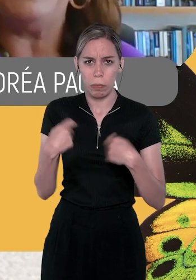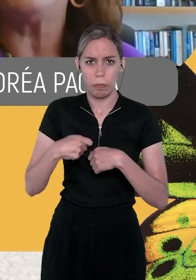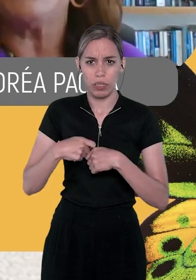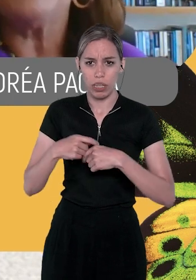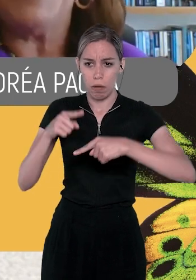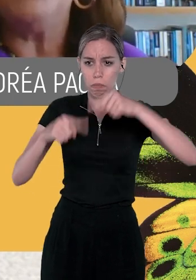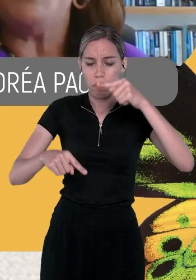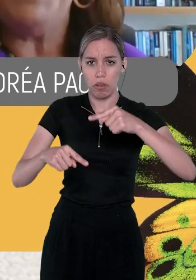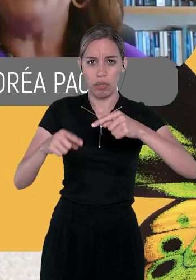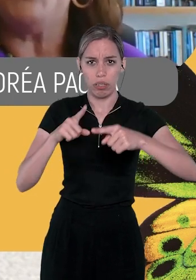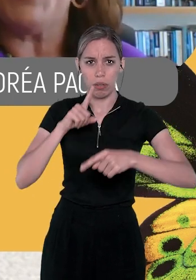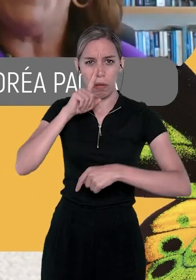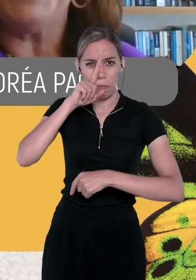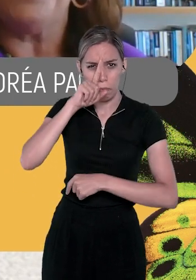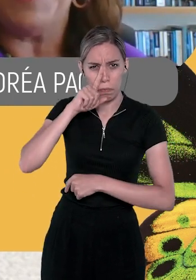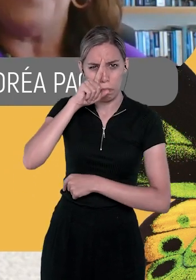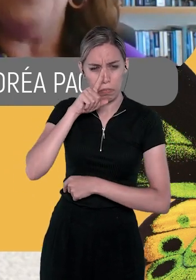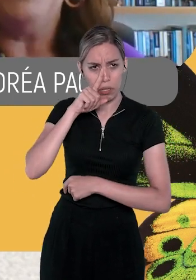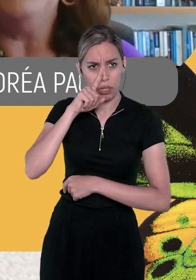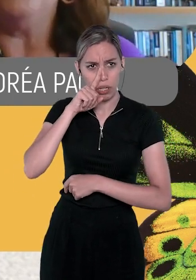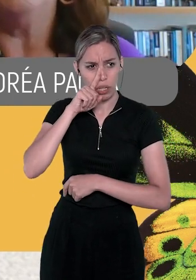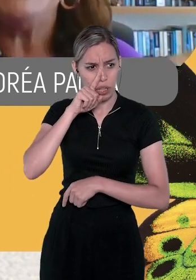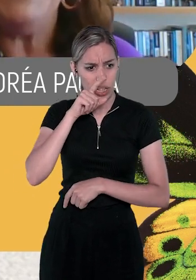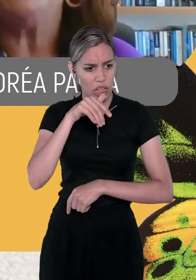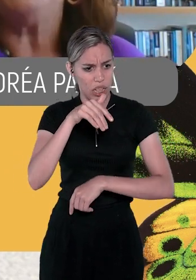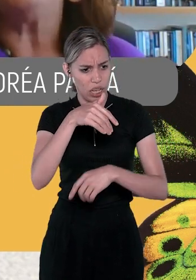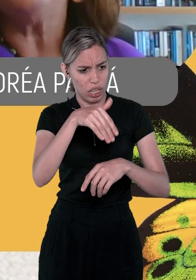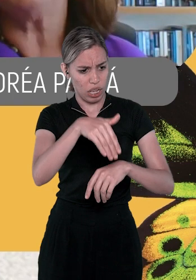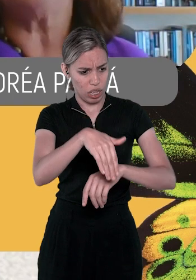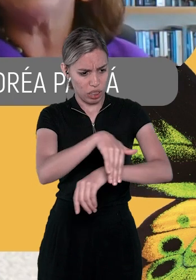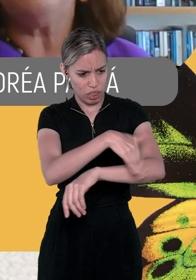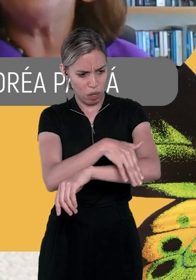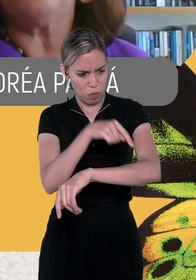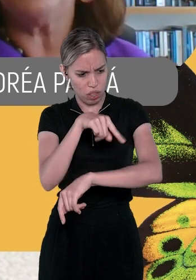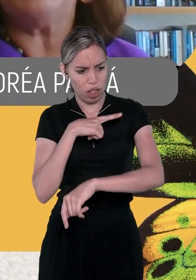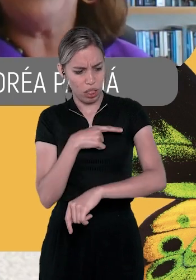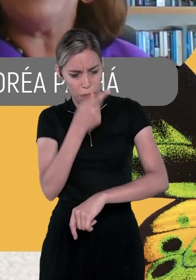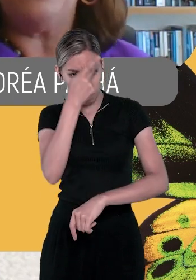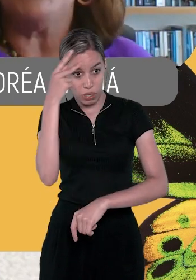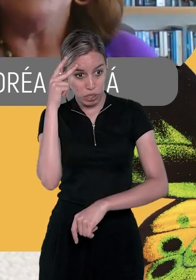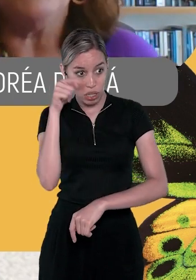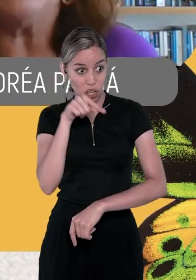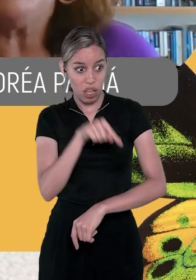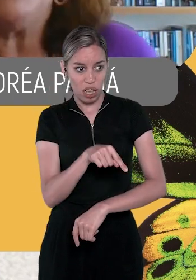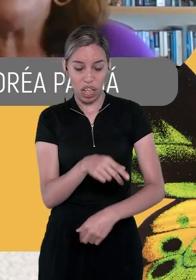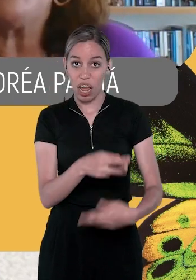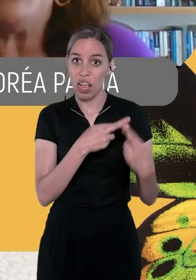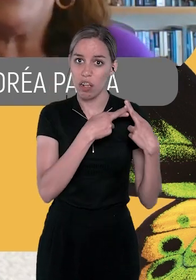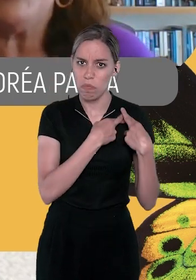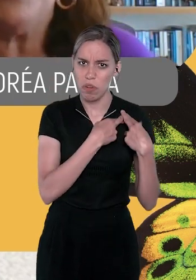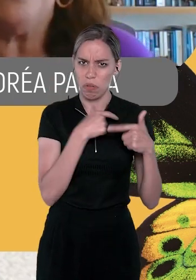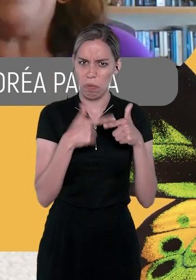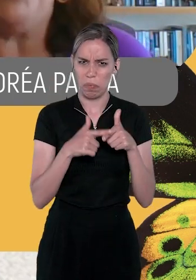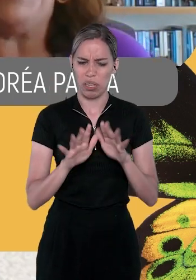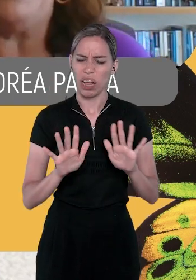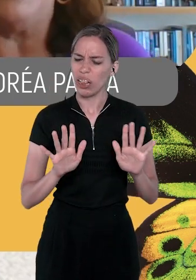da reação daqueles meninos que estão na rua como se eles fossem os responsáveis pelo caos, quando, na verdade, eles estão